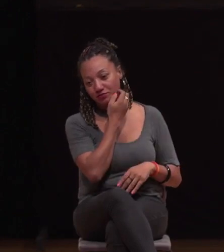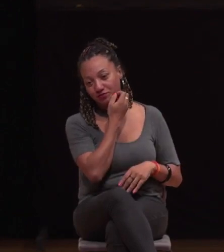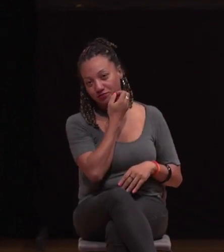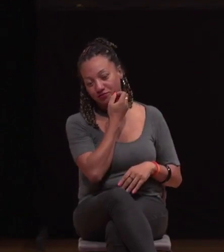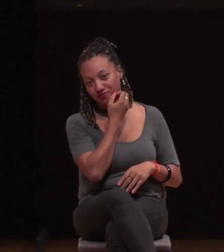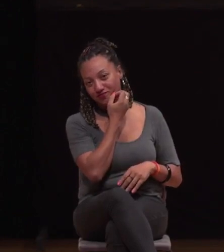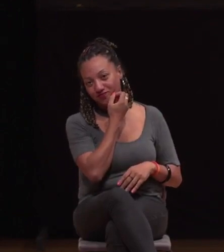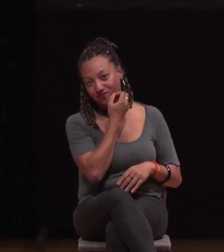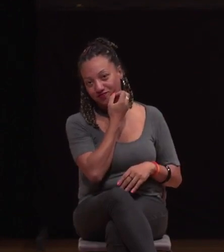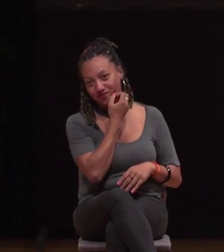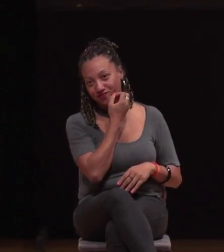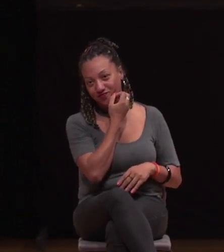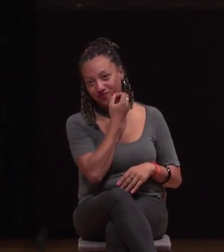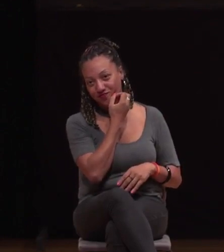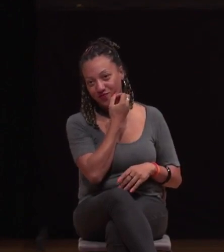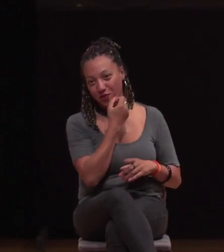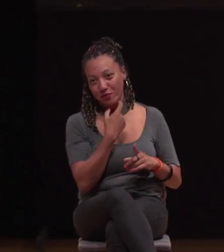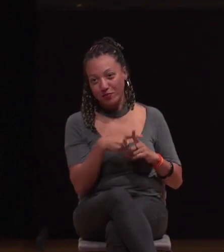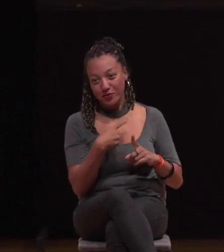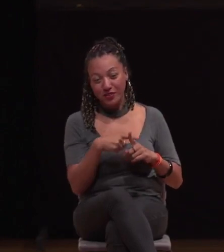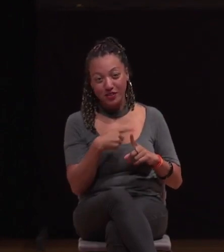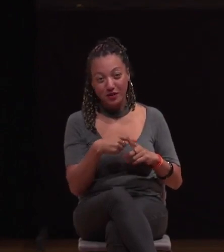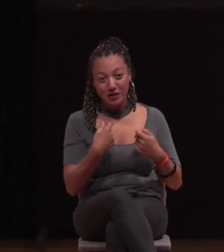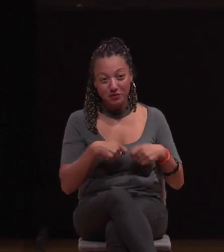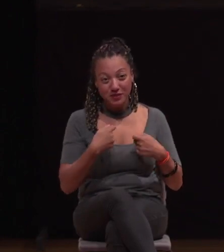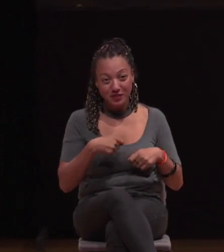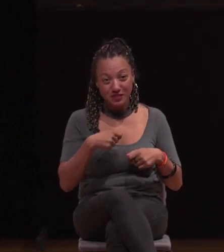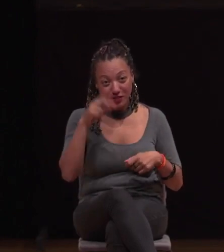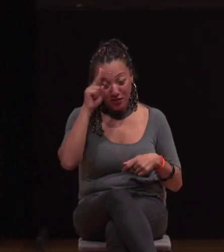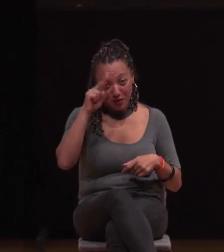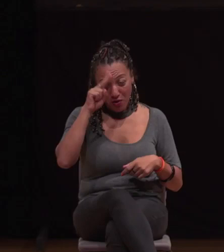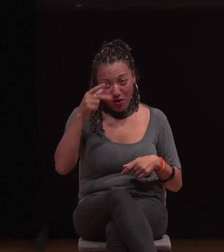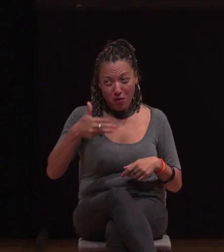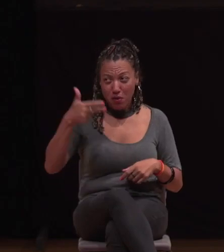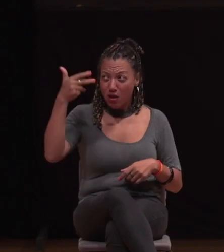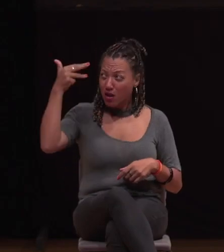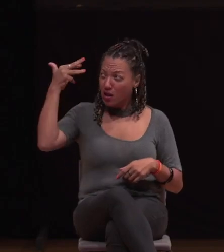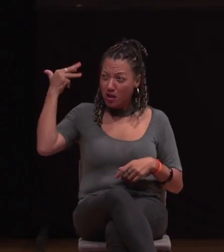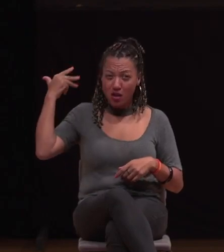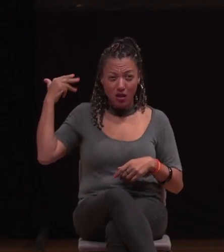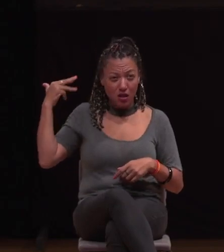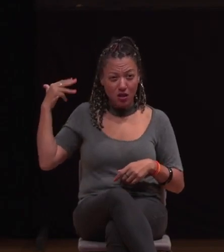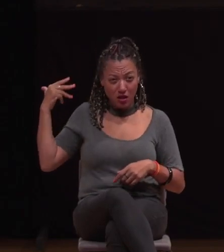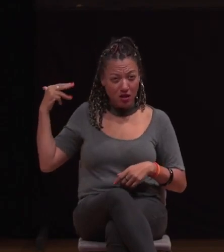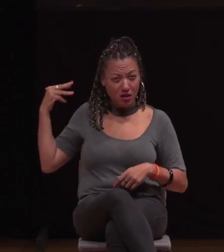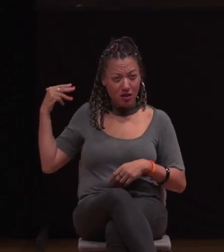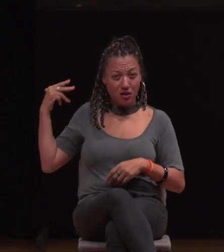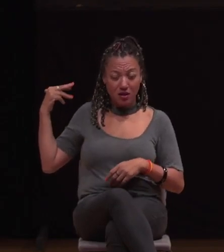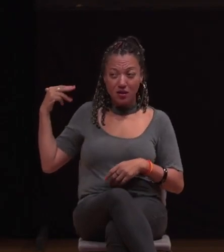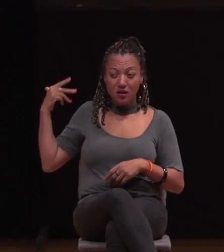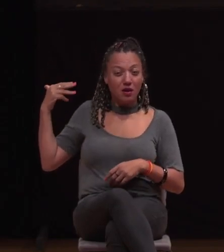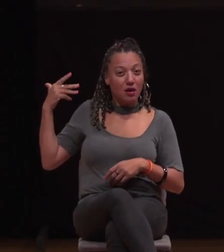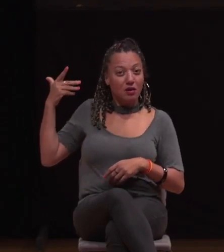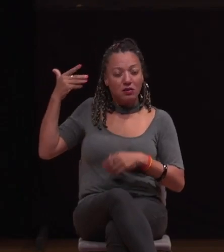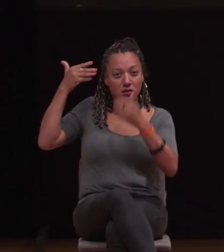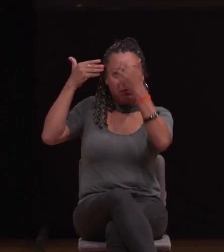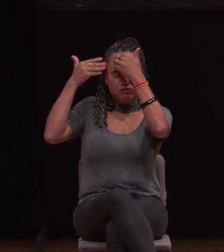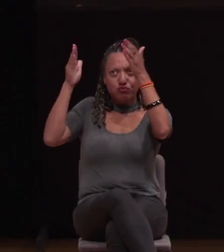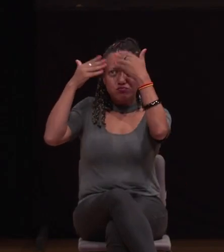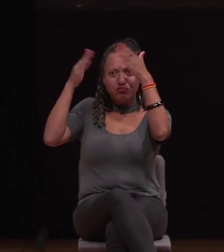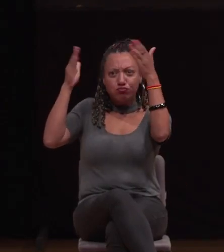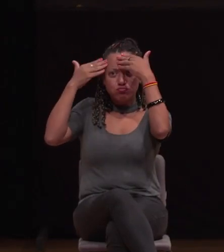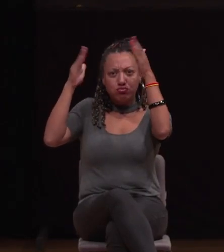às vezes, nesse processo de resgate, de memória e tudo mais, a gente fortalece vínculos que permitem a gente aberturas